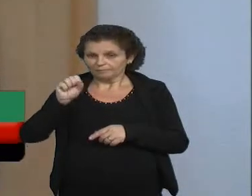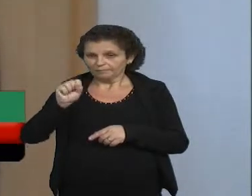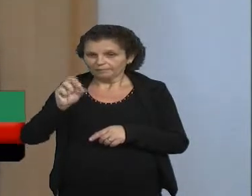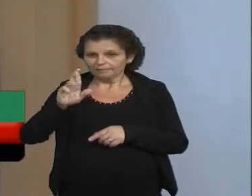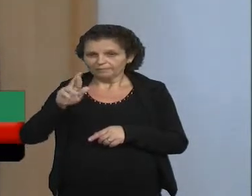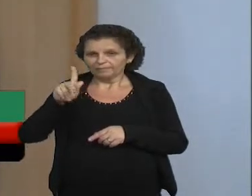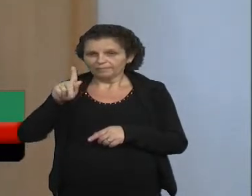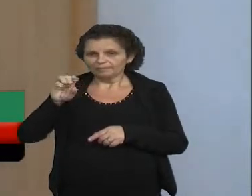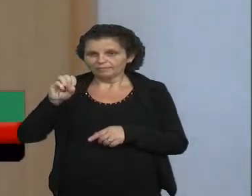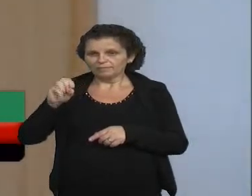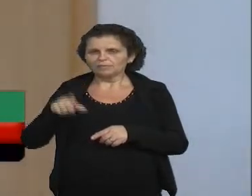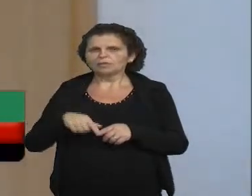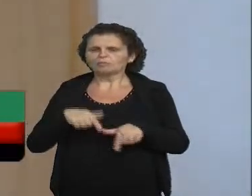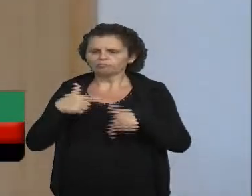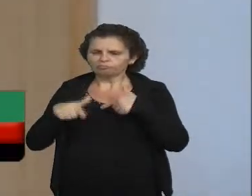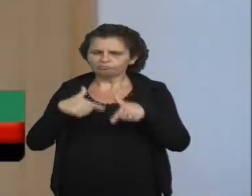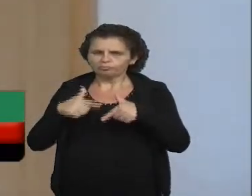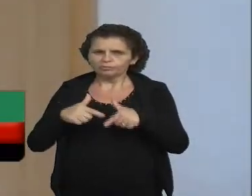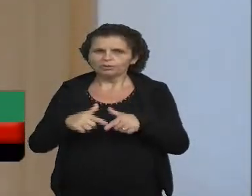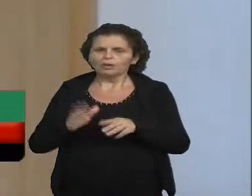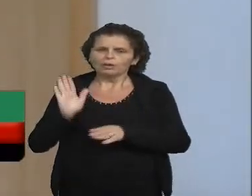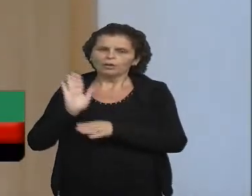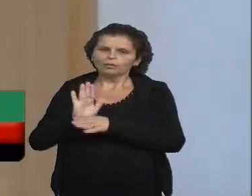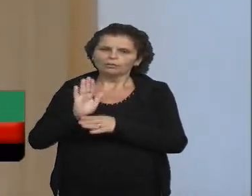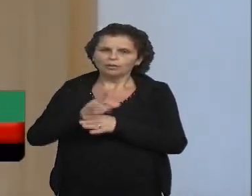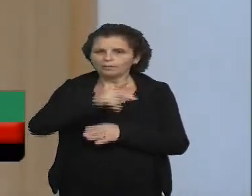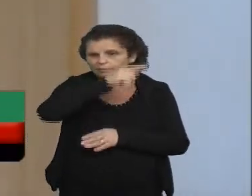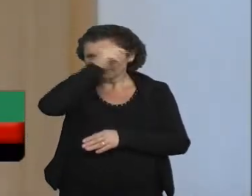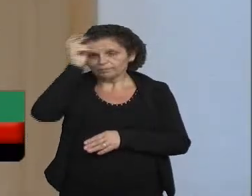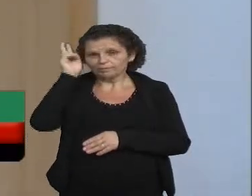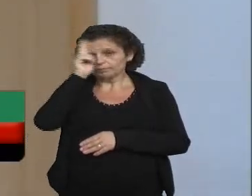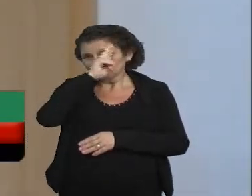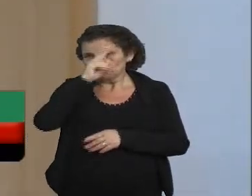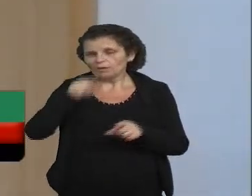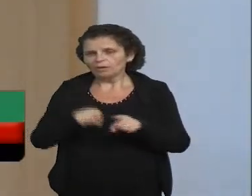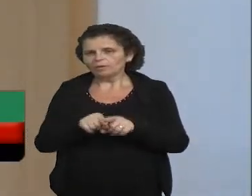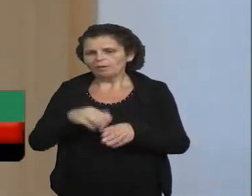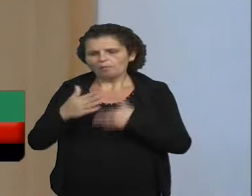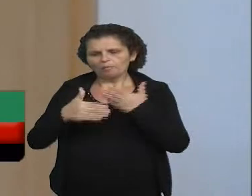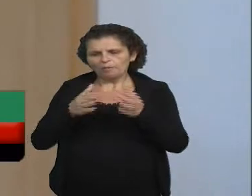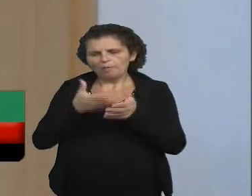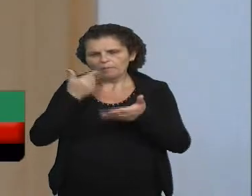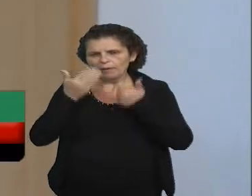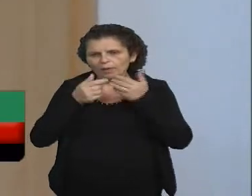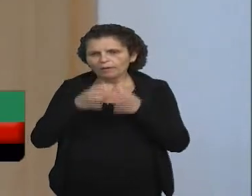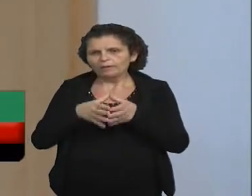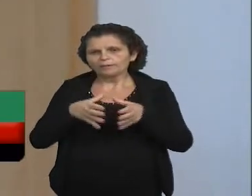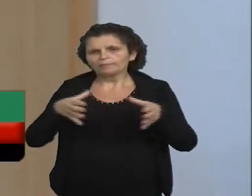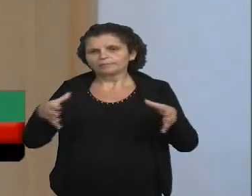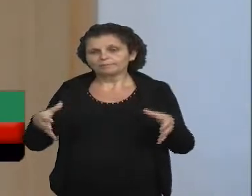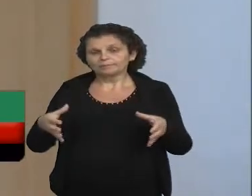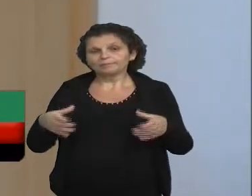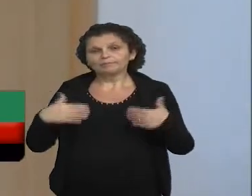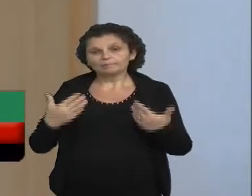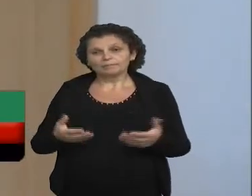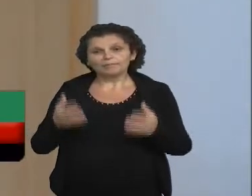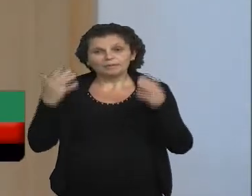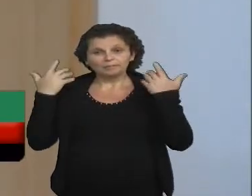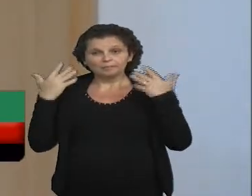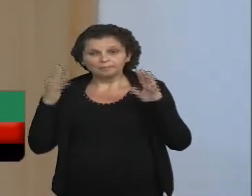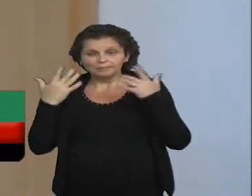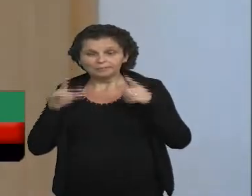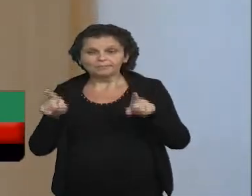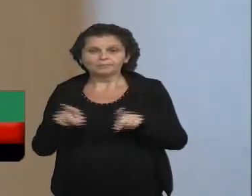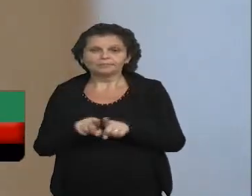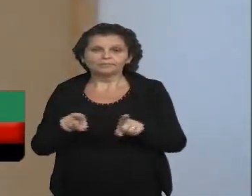grande secretário e ajudado muito o prefeito Rogério Lins na construção dessa cidade que a gente tanto deseja. Então, parabenizar aqui